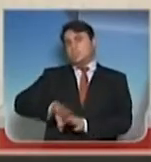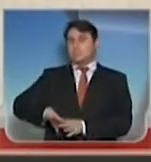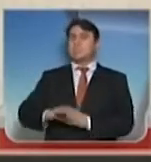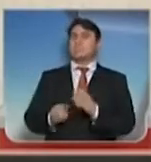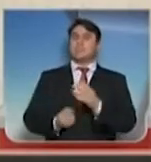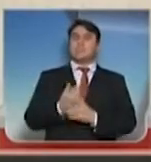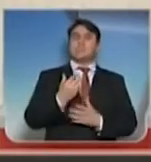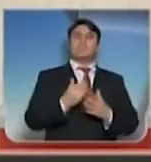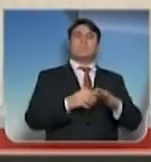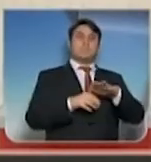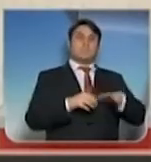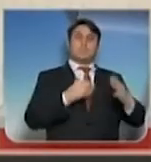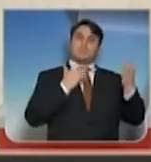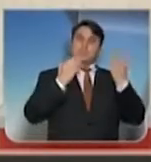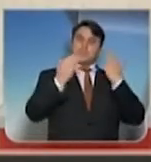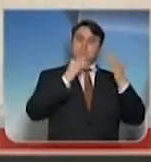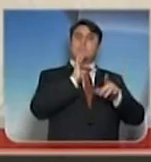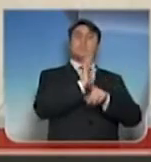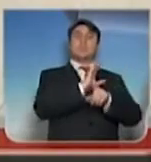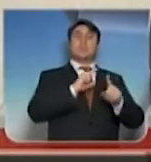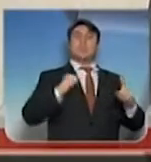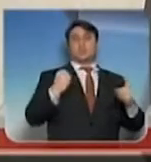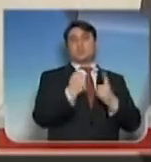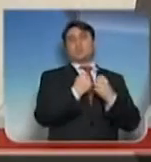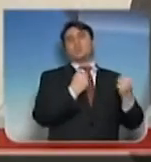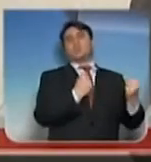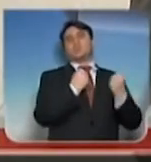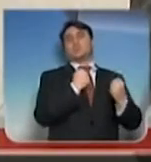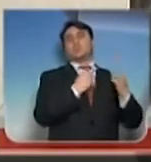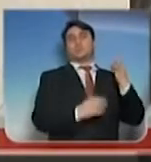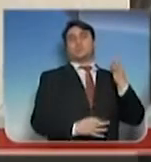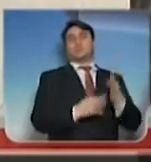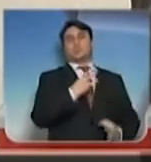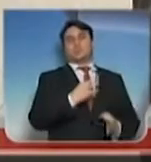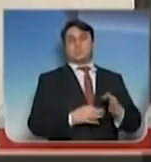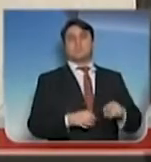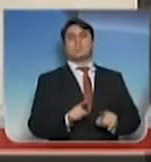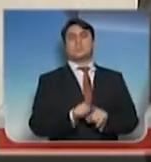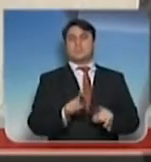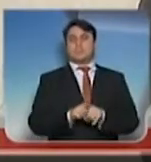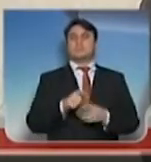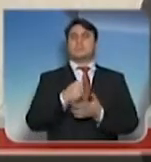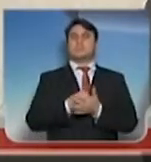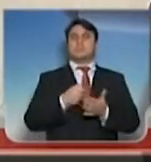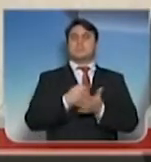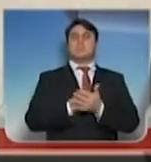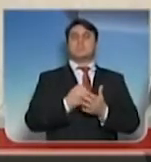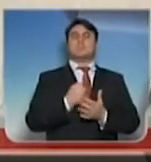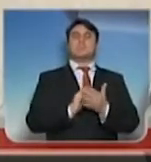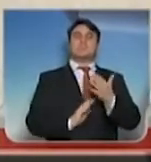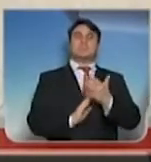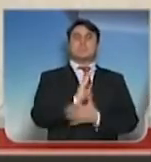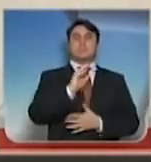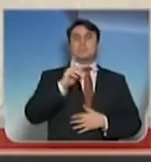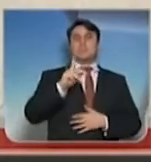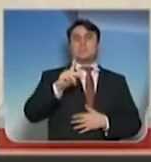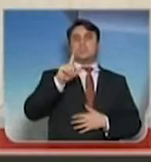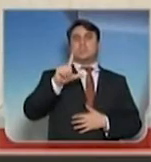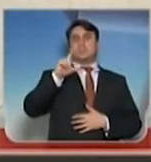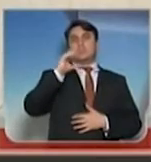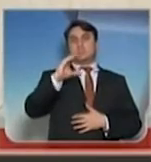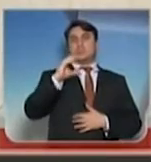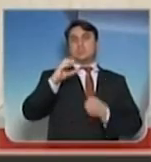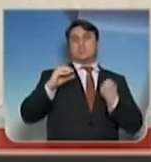de psicólogos e assistentes sociais do Poder Judiciário vamos lutar também para pela aprovação do